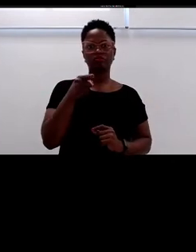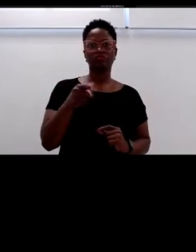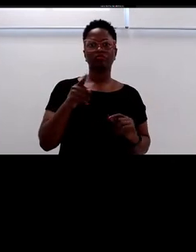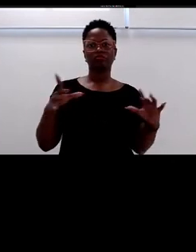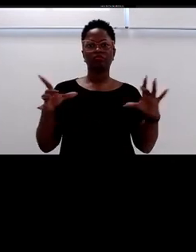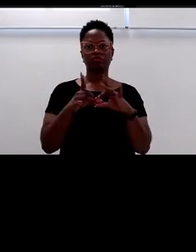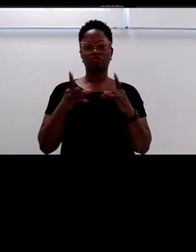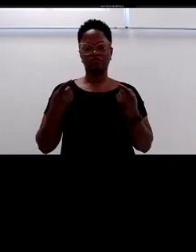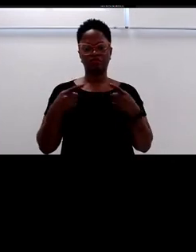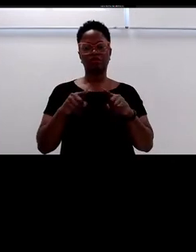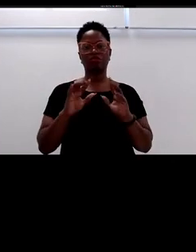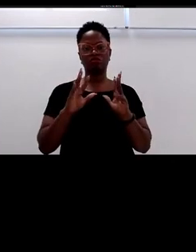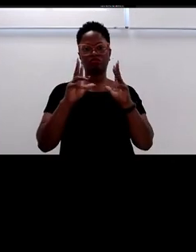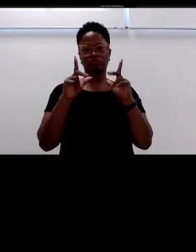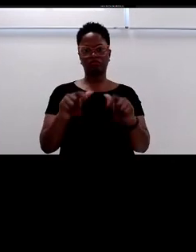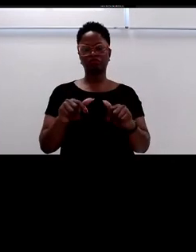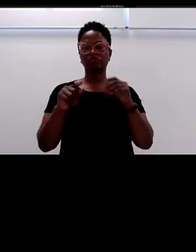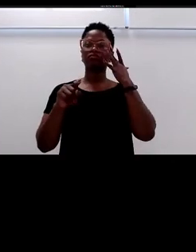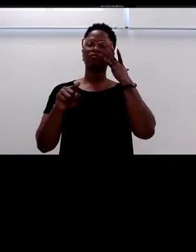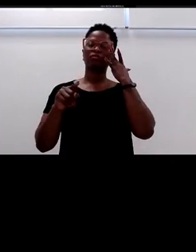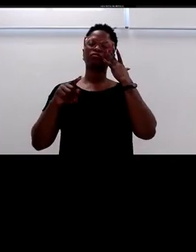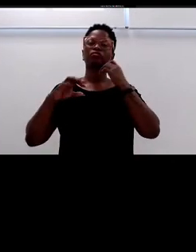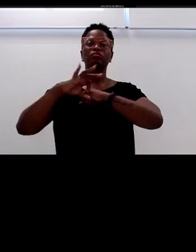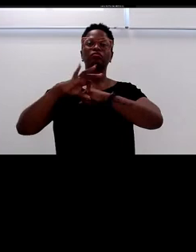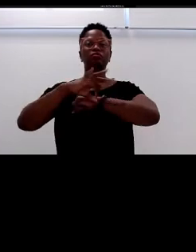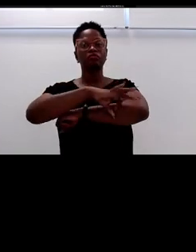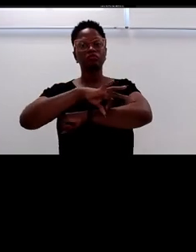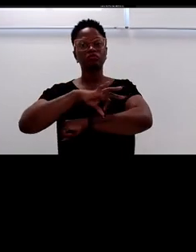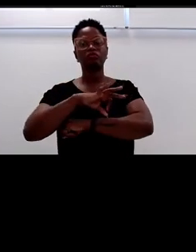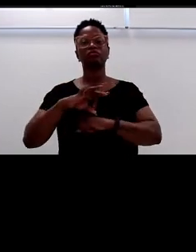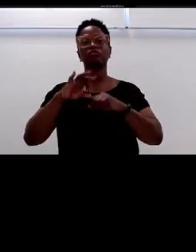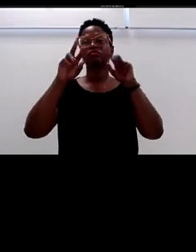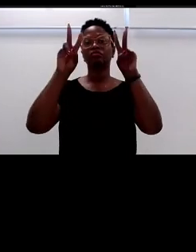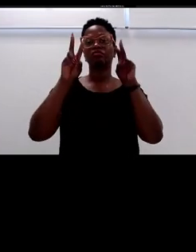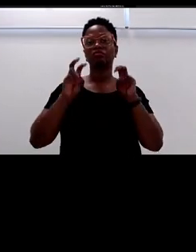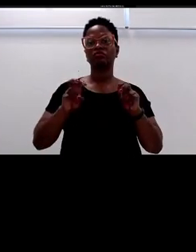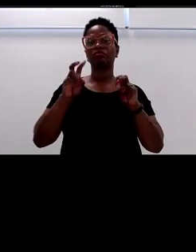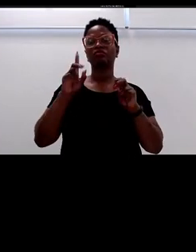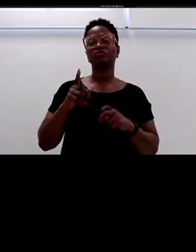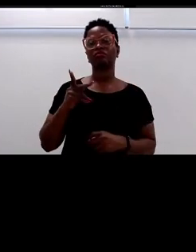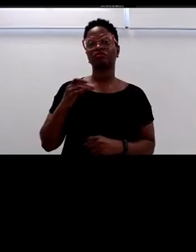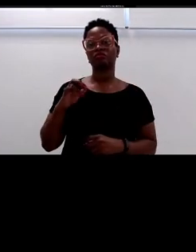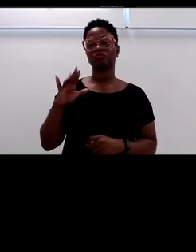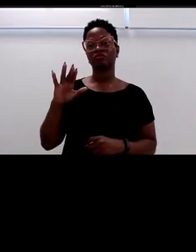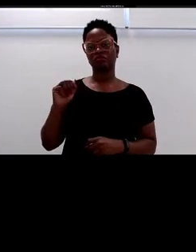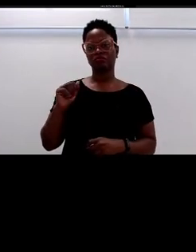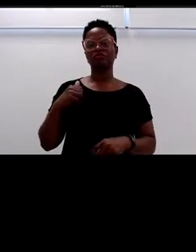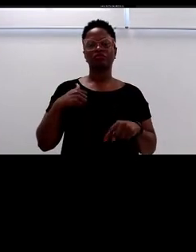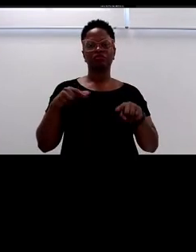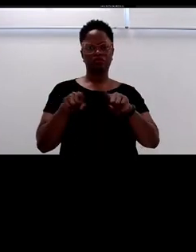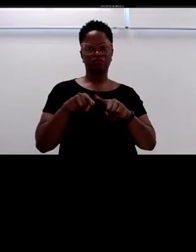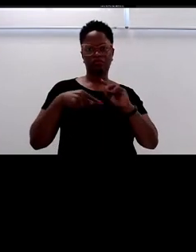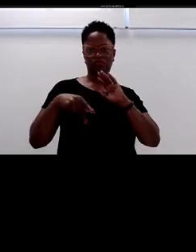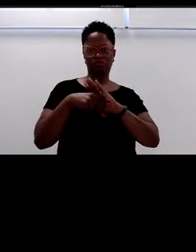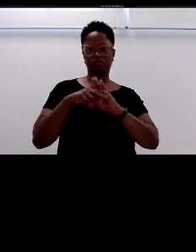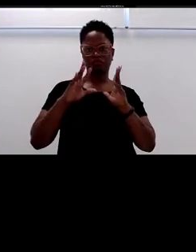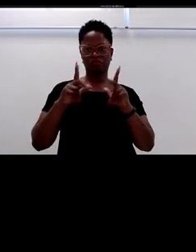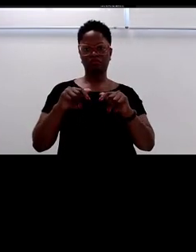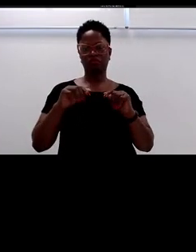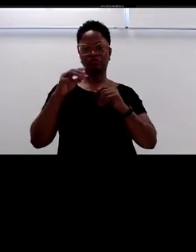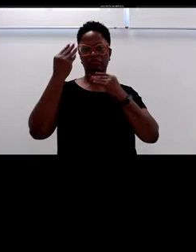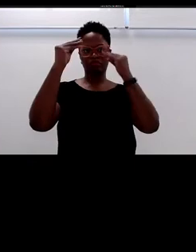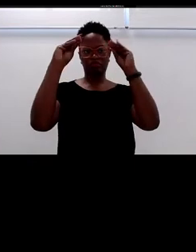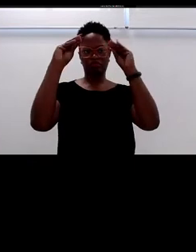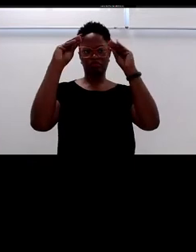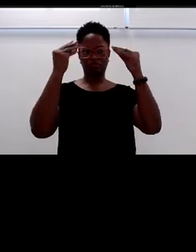esses elementos, né? Arquitetura e a questão plástica, e eu acho que a partir da junção de todos esses elementos é